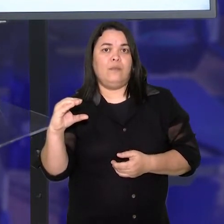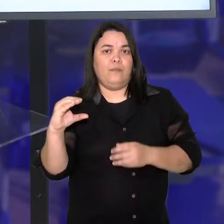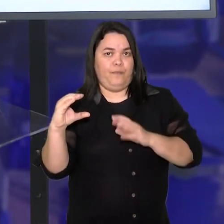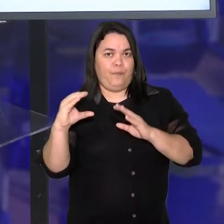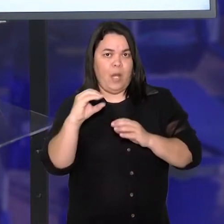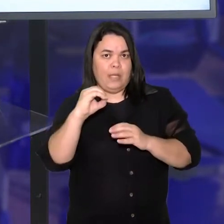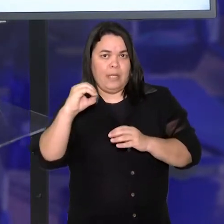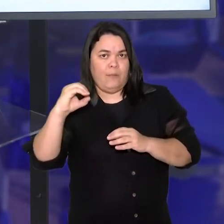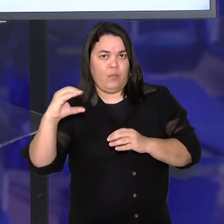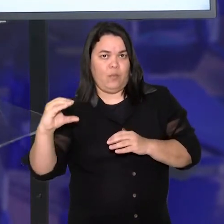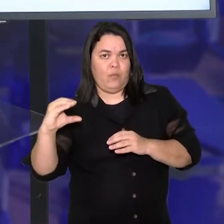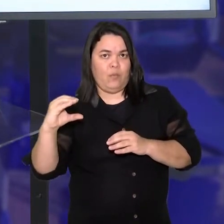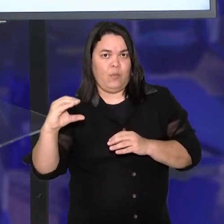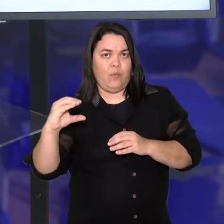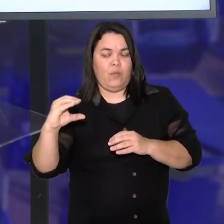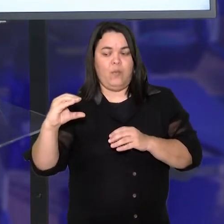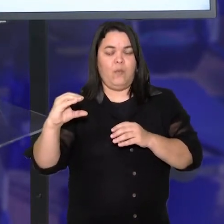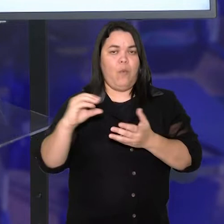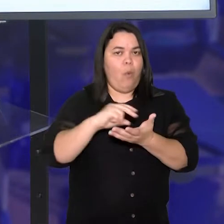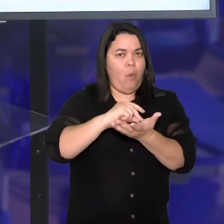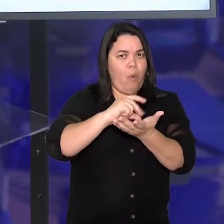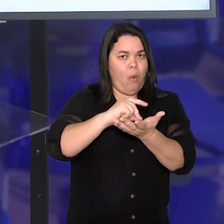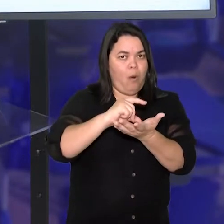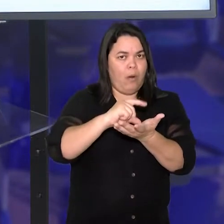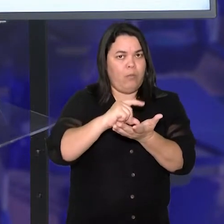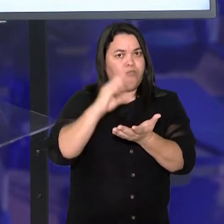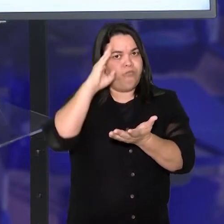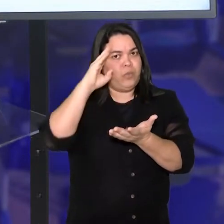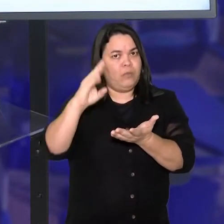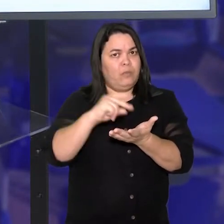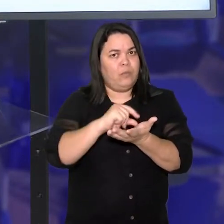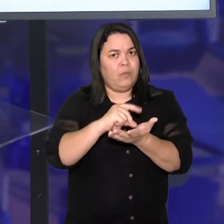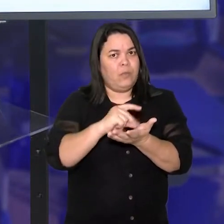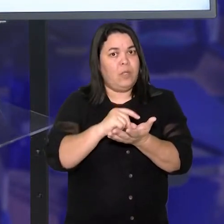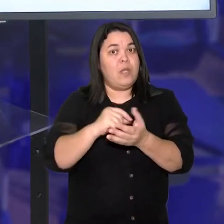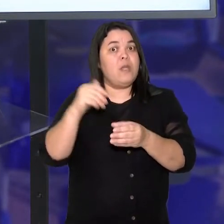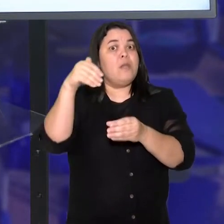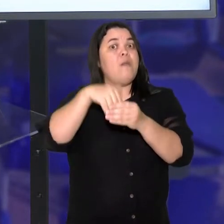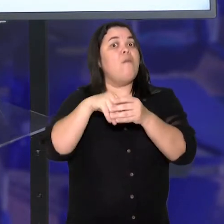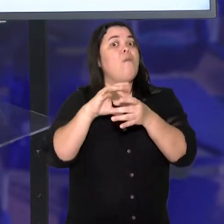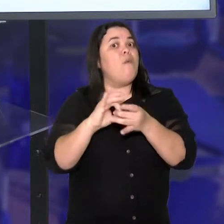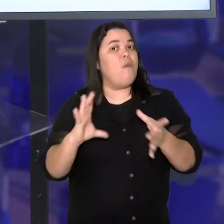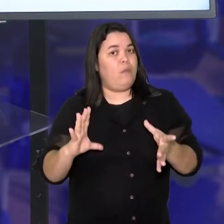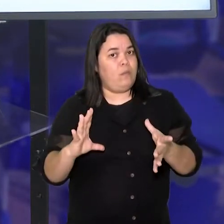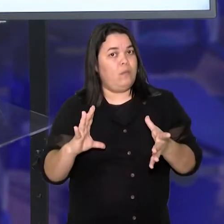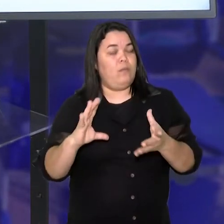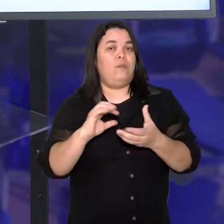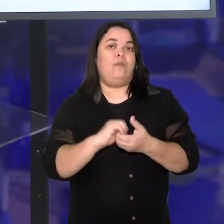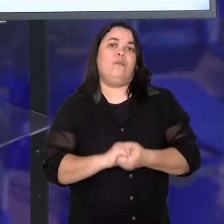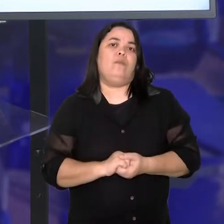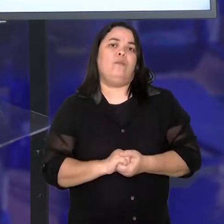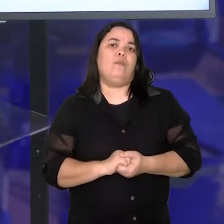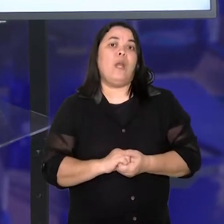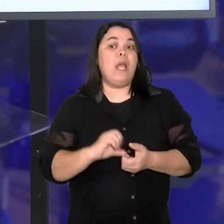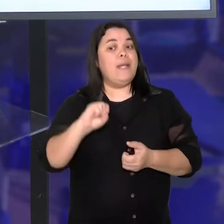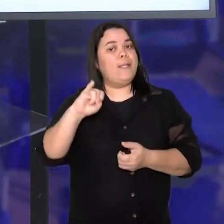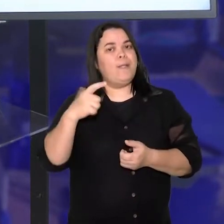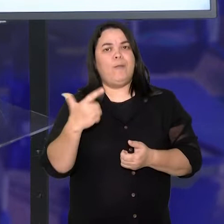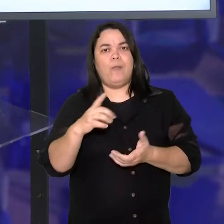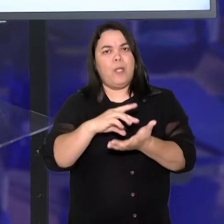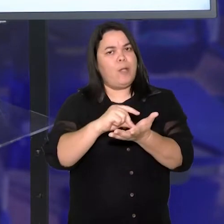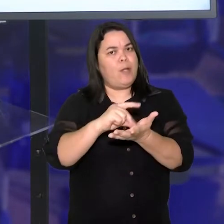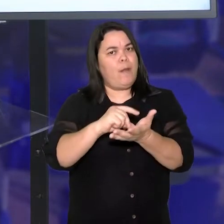tem no Ocidente, que seria o quê? O capitalismo, especialmente a democracia. Se você não tem capitalismo